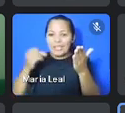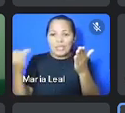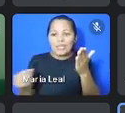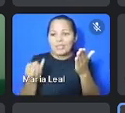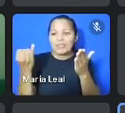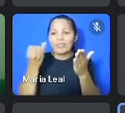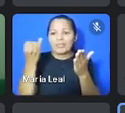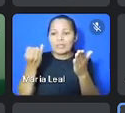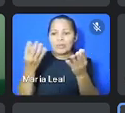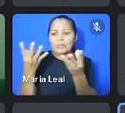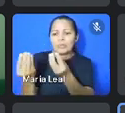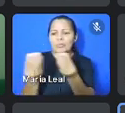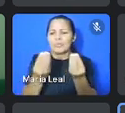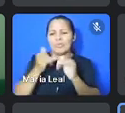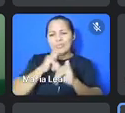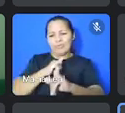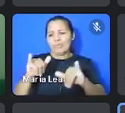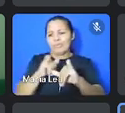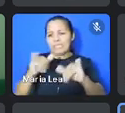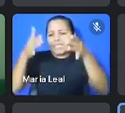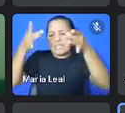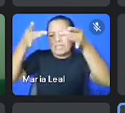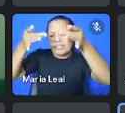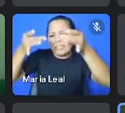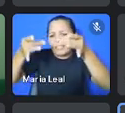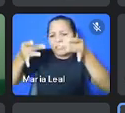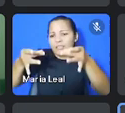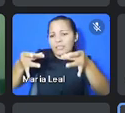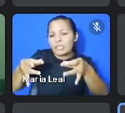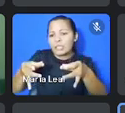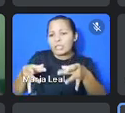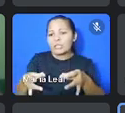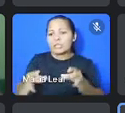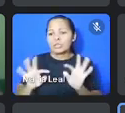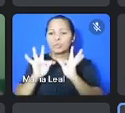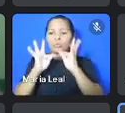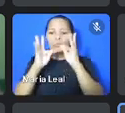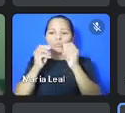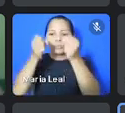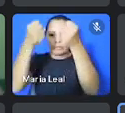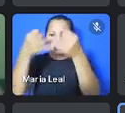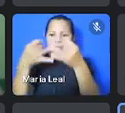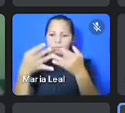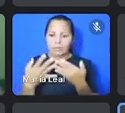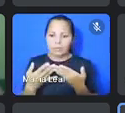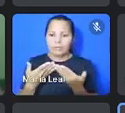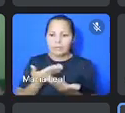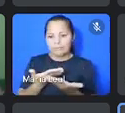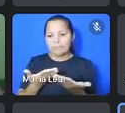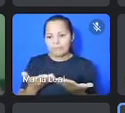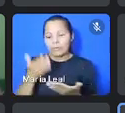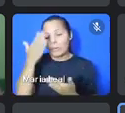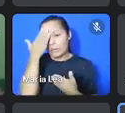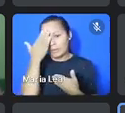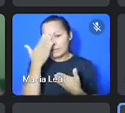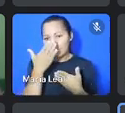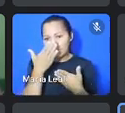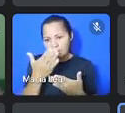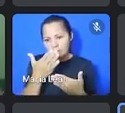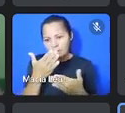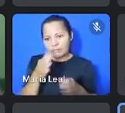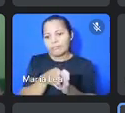informação e tem muito detalhamento sobre tudo isso que eu estou explicando, tá bom? Então, obrigado, Lauro, e eu recomendo que